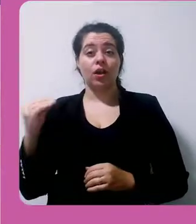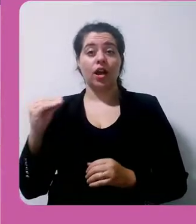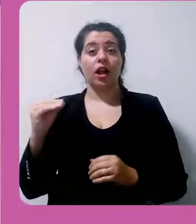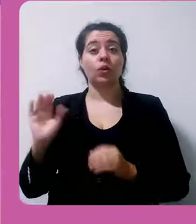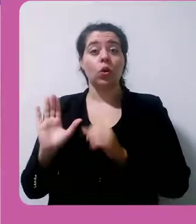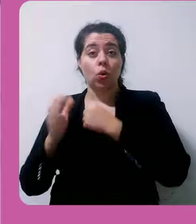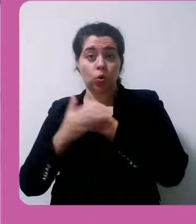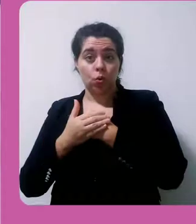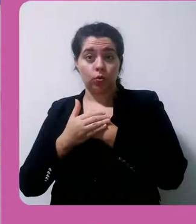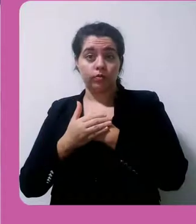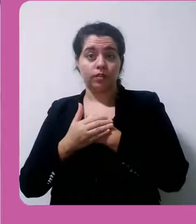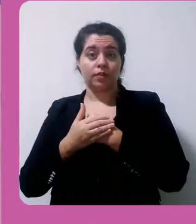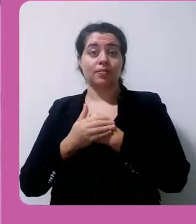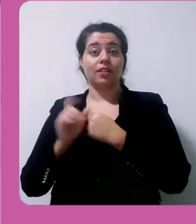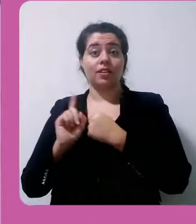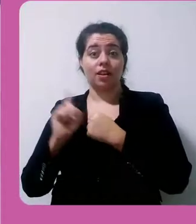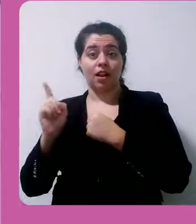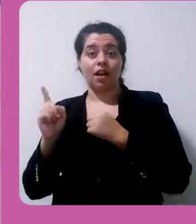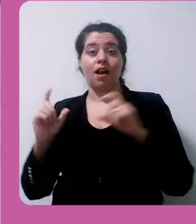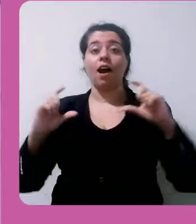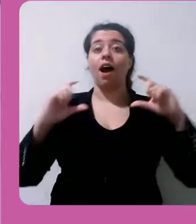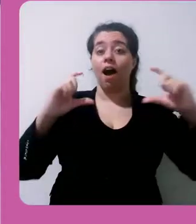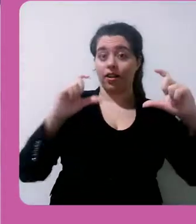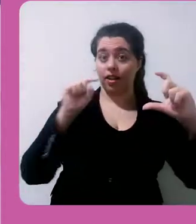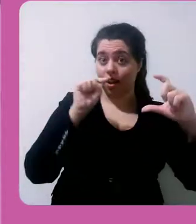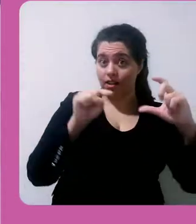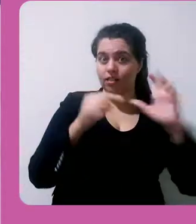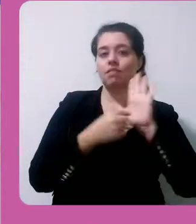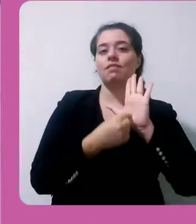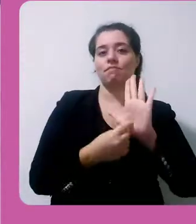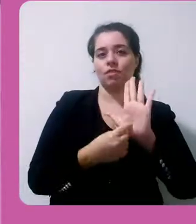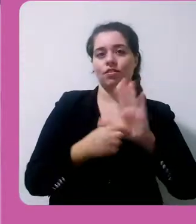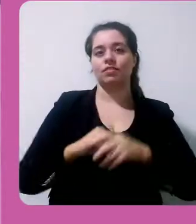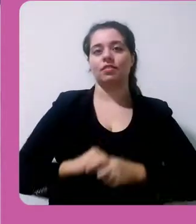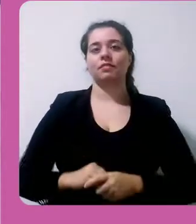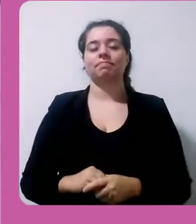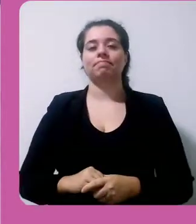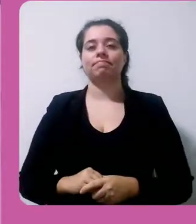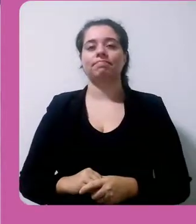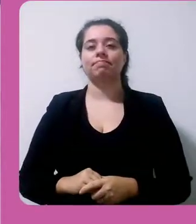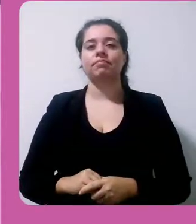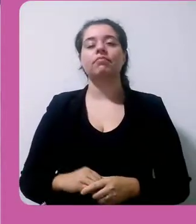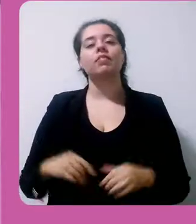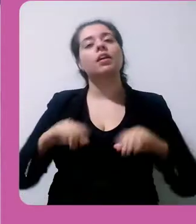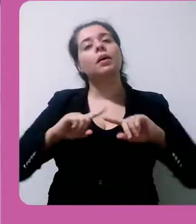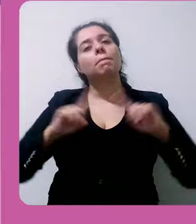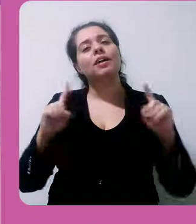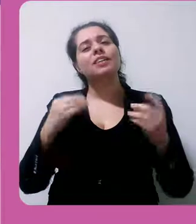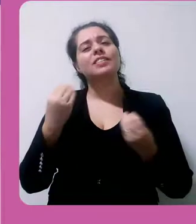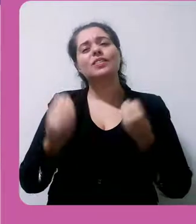Nós precisamos separar, primeiro, as atividades avaliativas do semestre